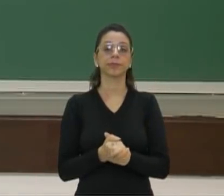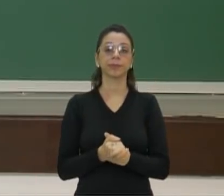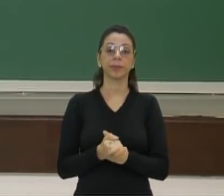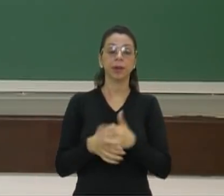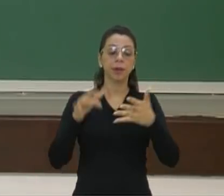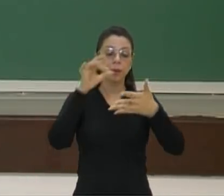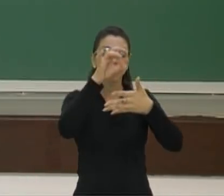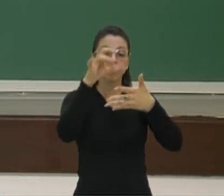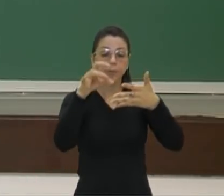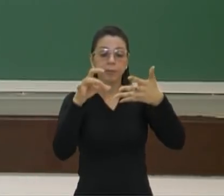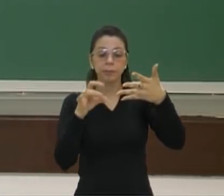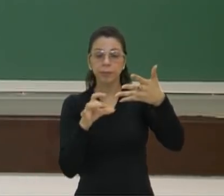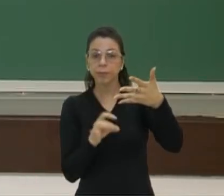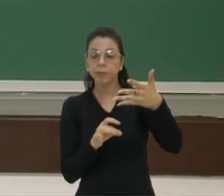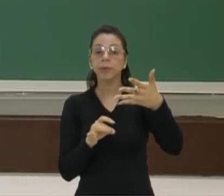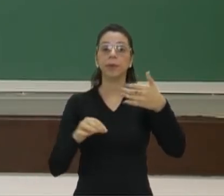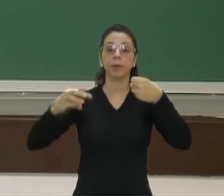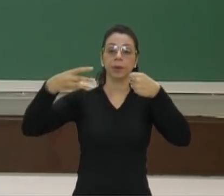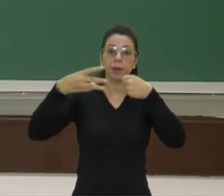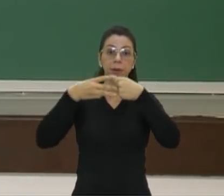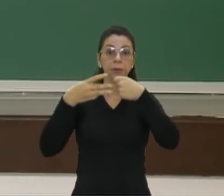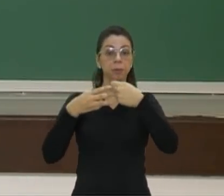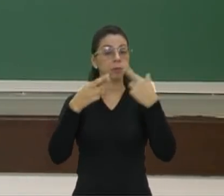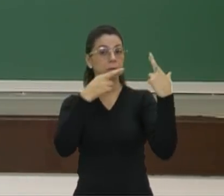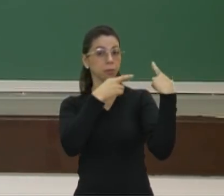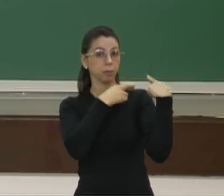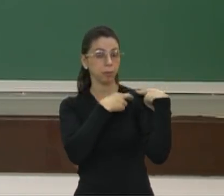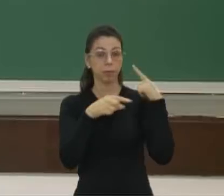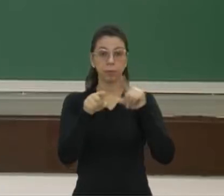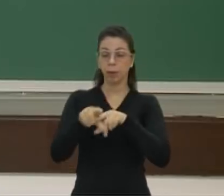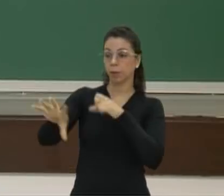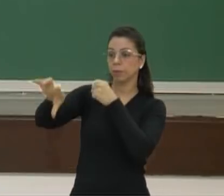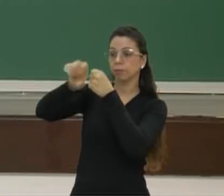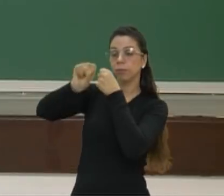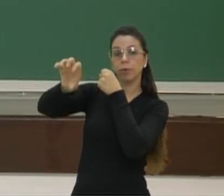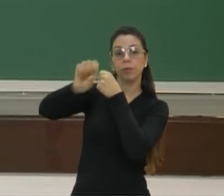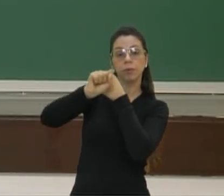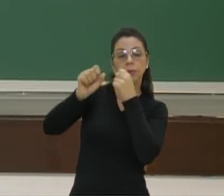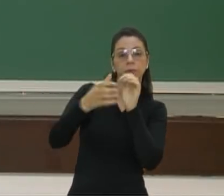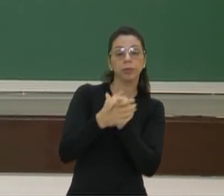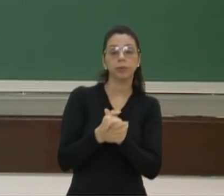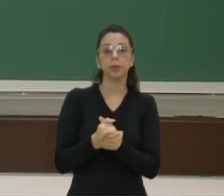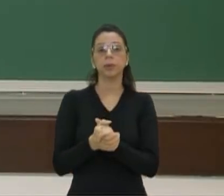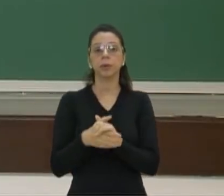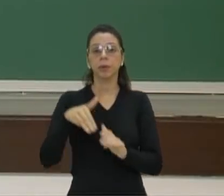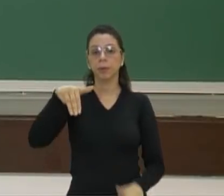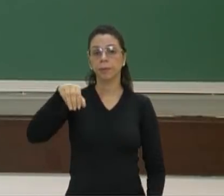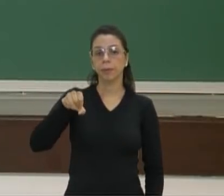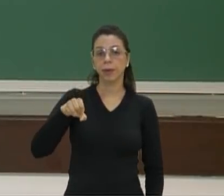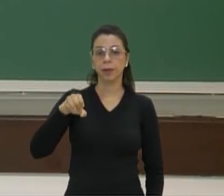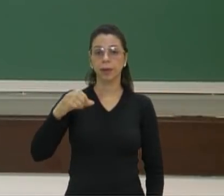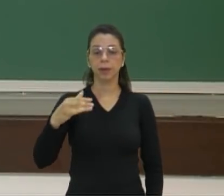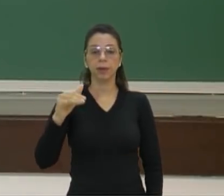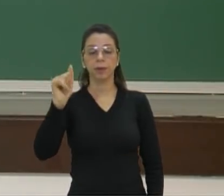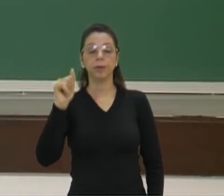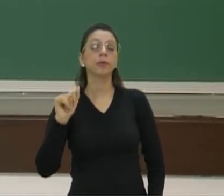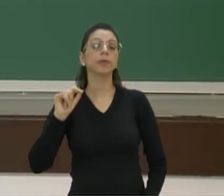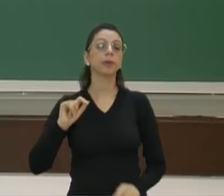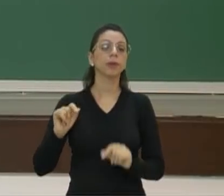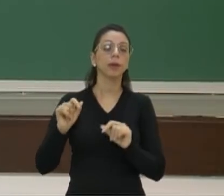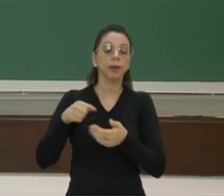por cada um. As células responsáveis, os receptores, lembra? Mecanorreceptores associados